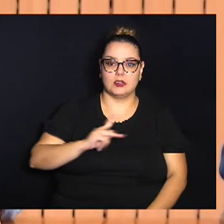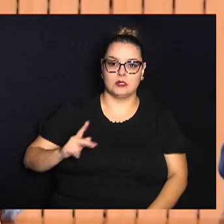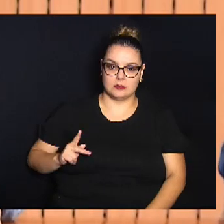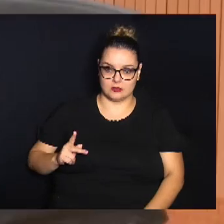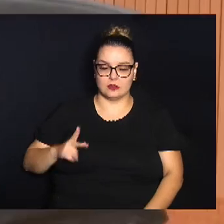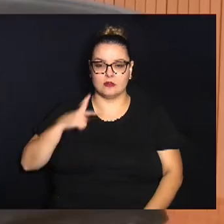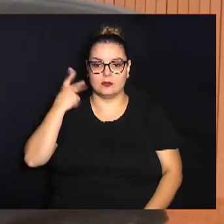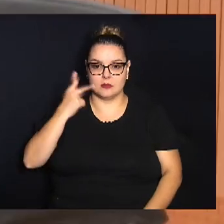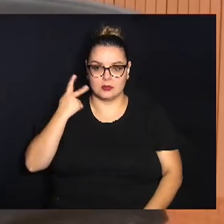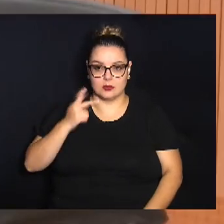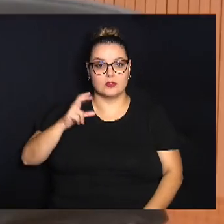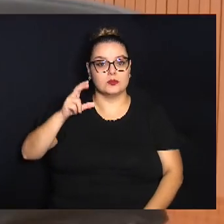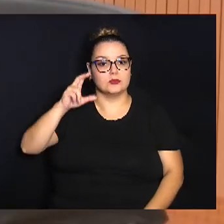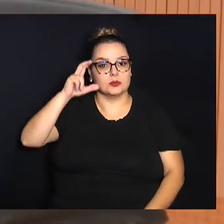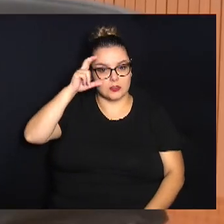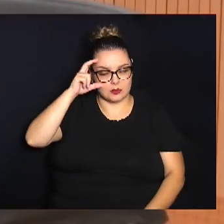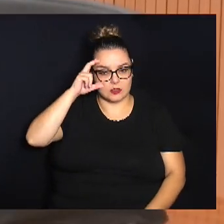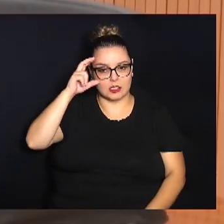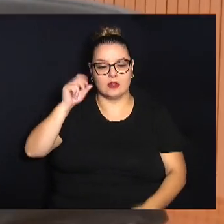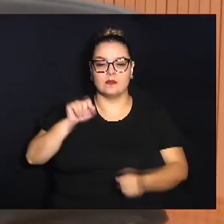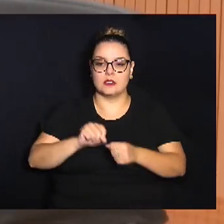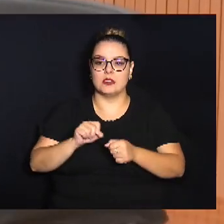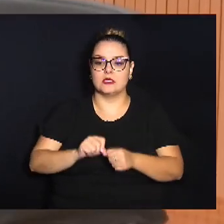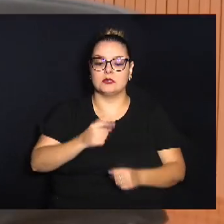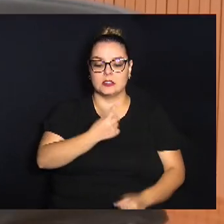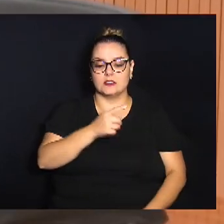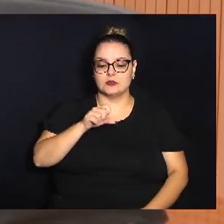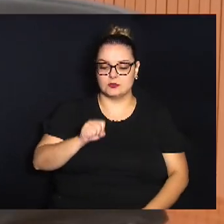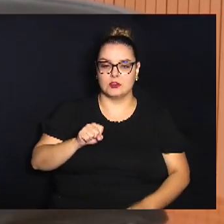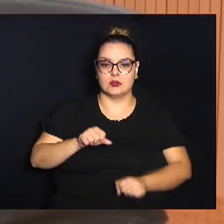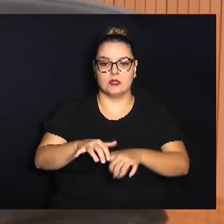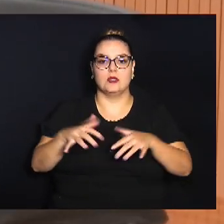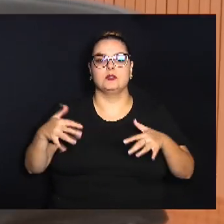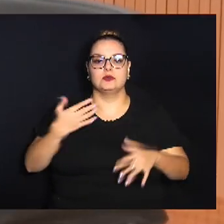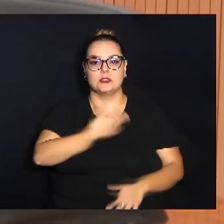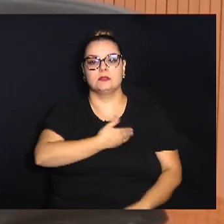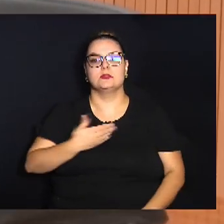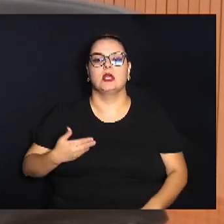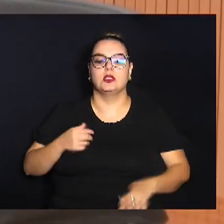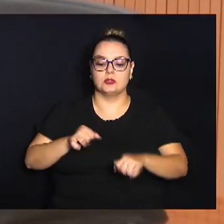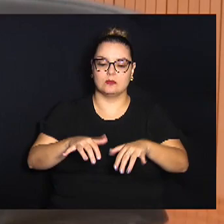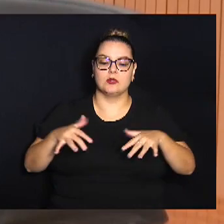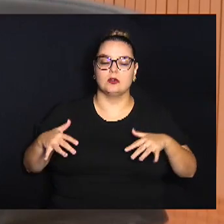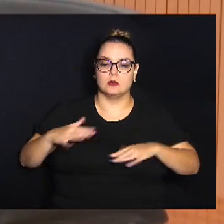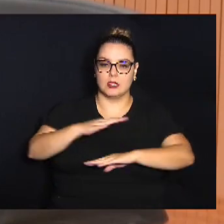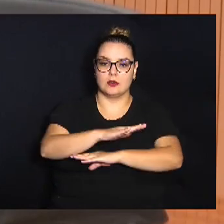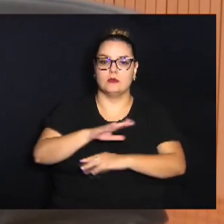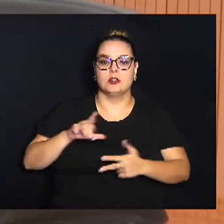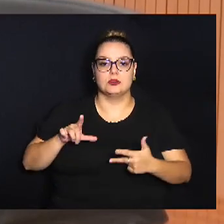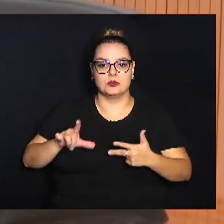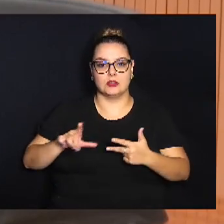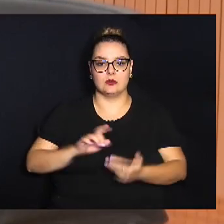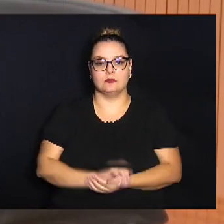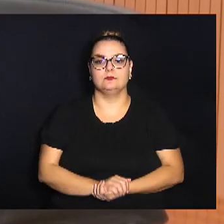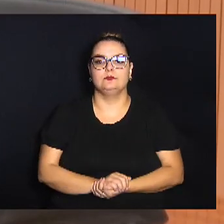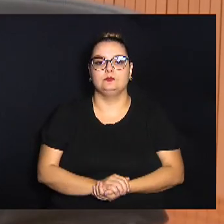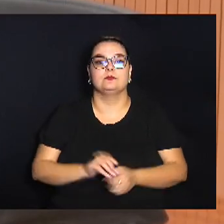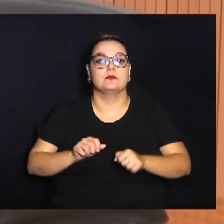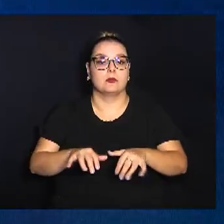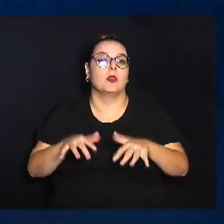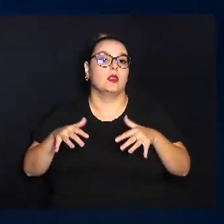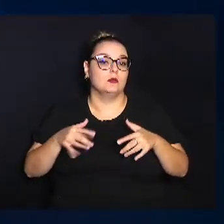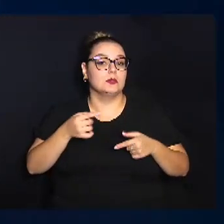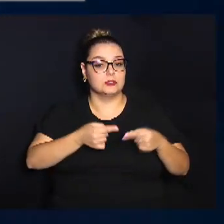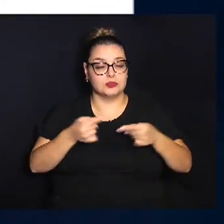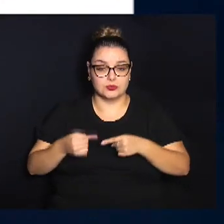vereador Carlinhos Camelot, realizou a 18ª audiência pública no plenário da Casa Legislativa. A audiência